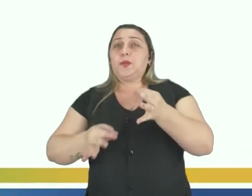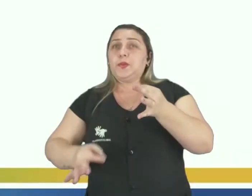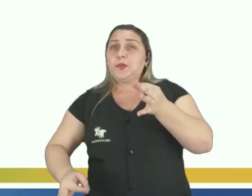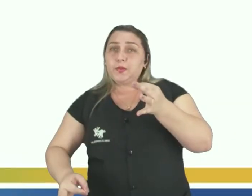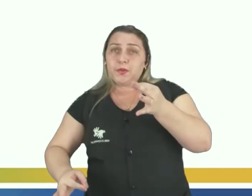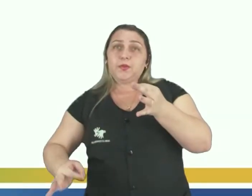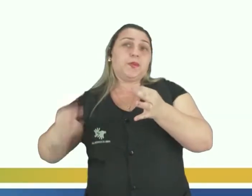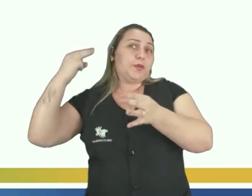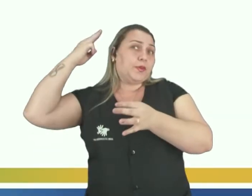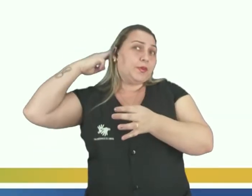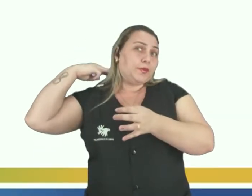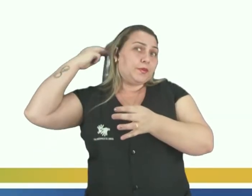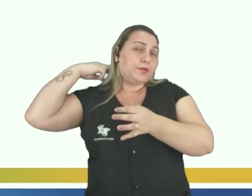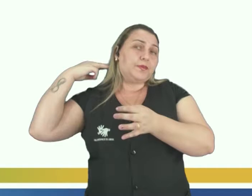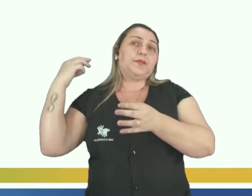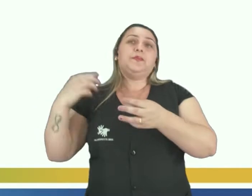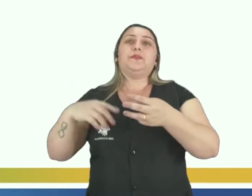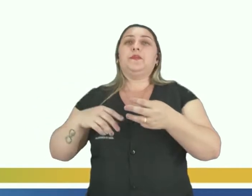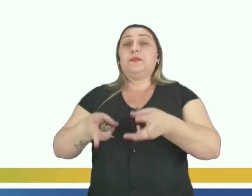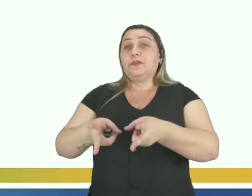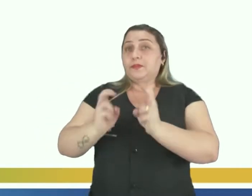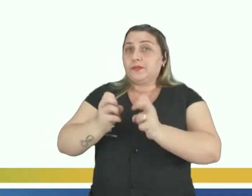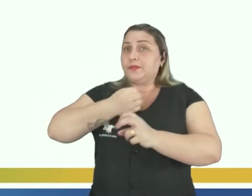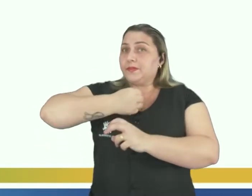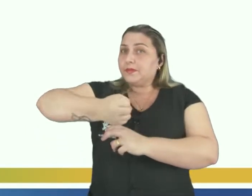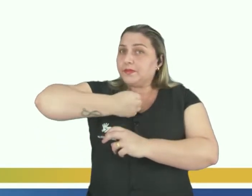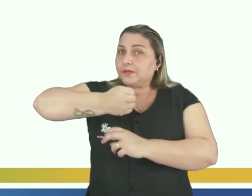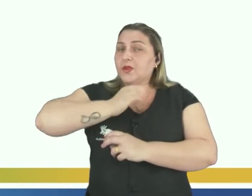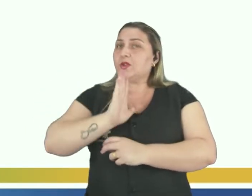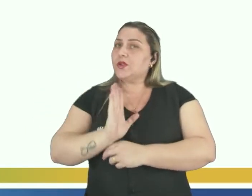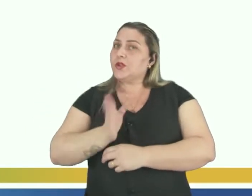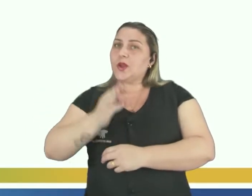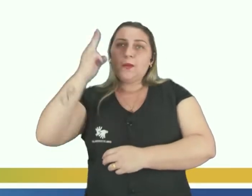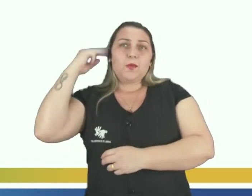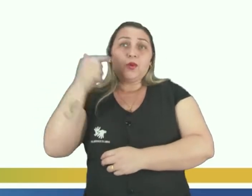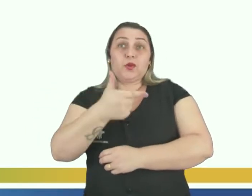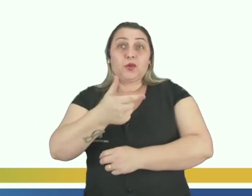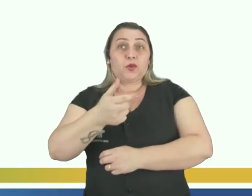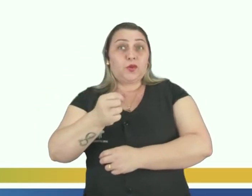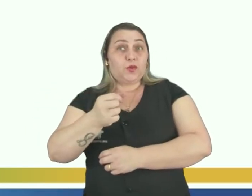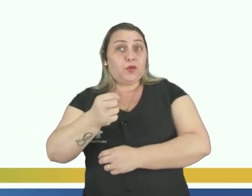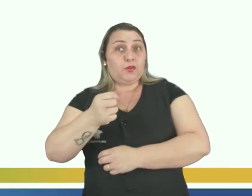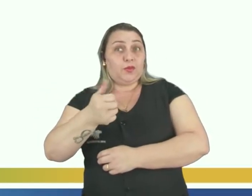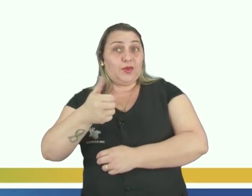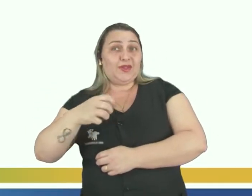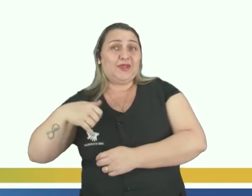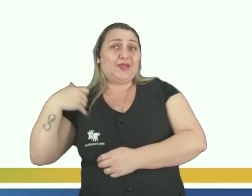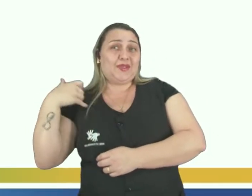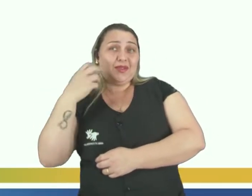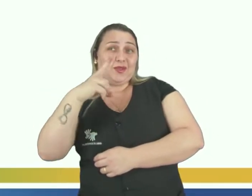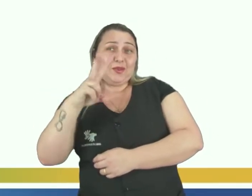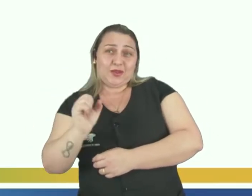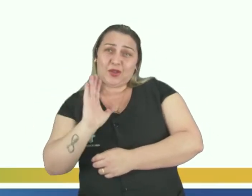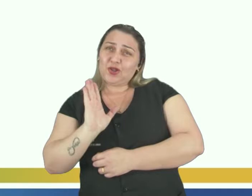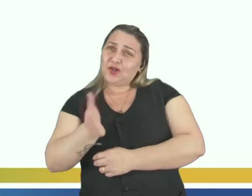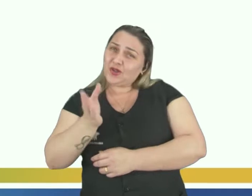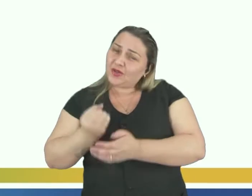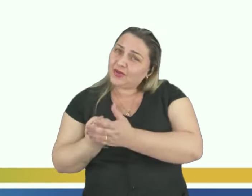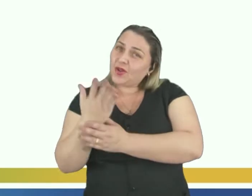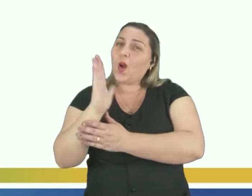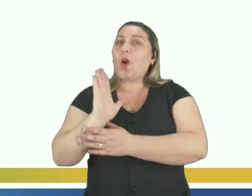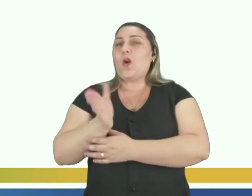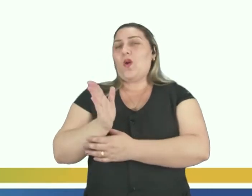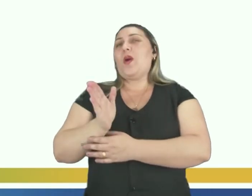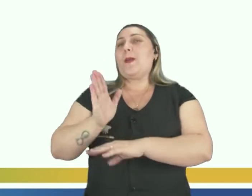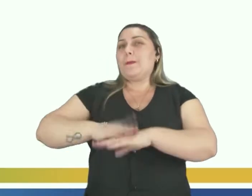longa duração da Turma da Mônica. Percebam que na entrevista já diz que a Mônica, em 2013, já tem 50 anos de existência. Né? Hoje ela já tem um